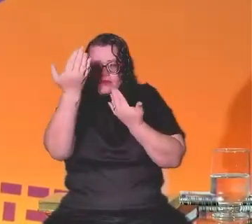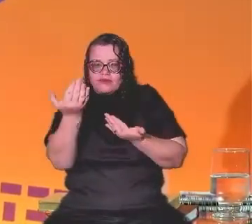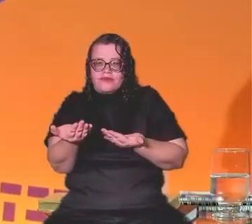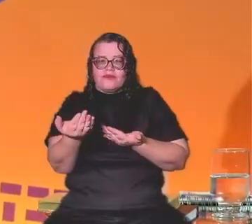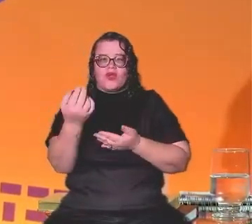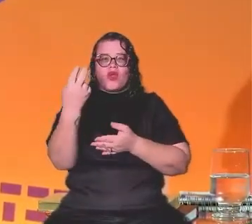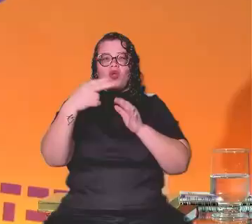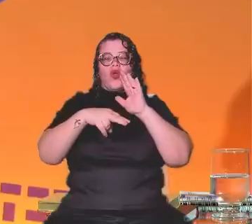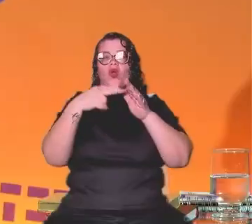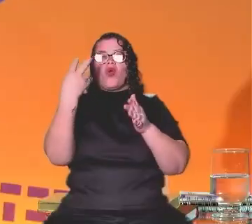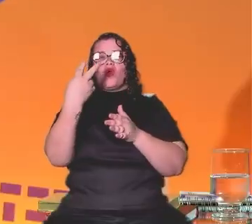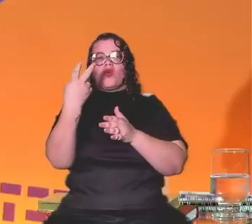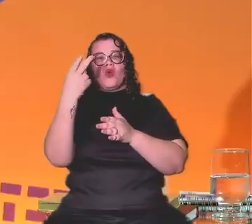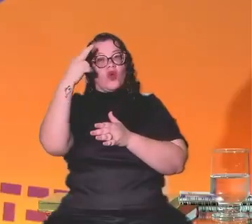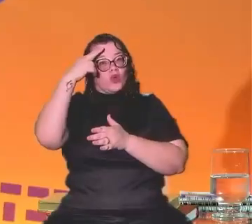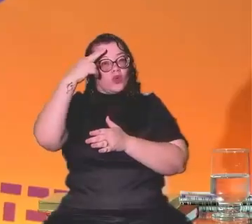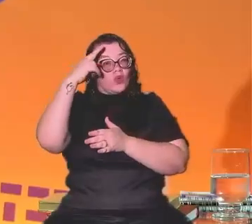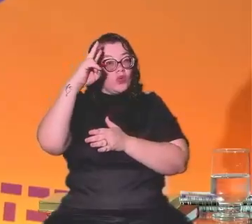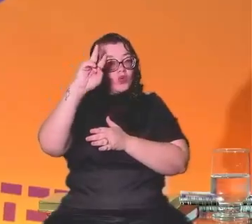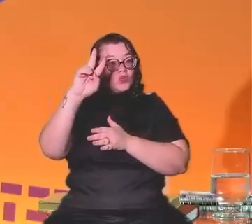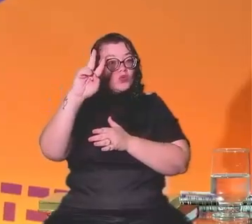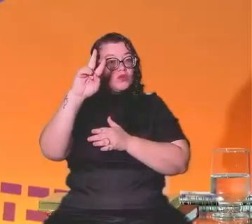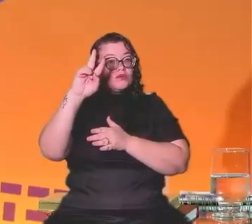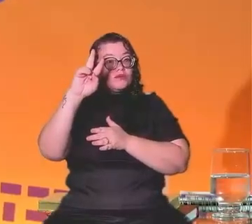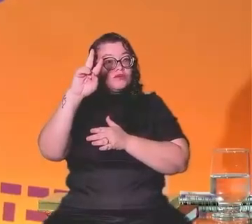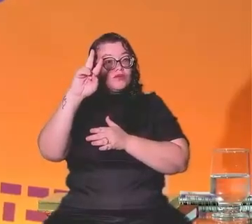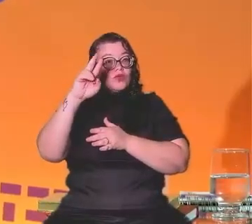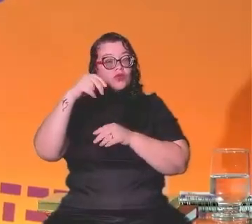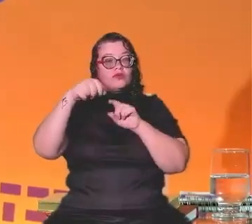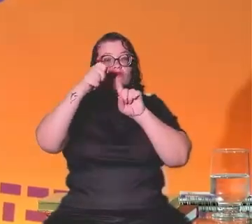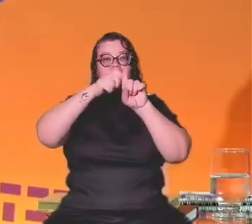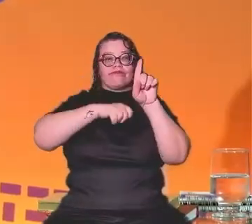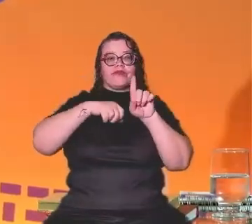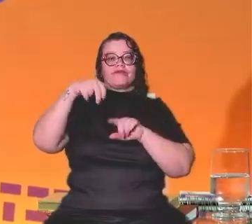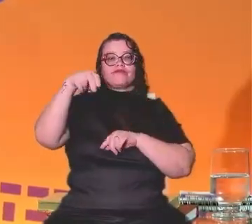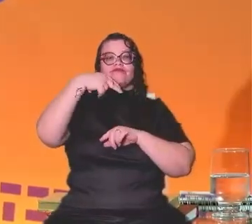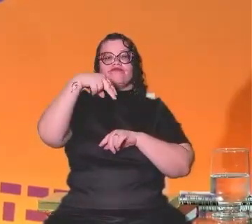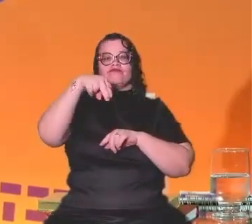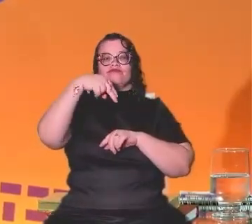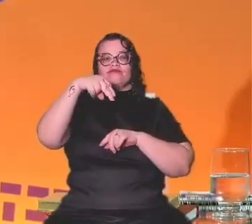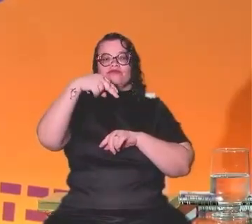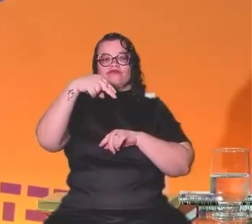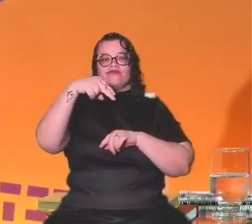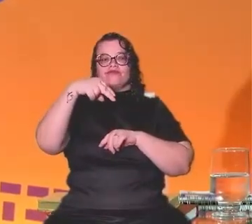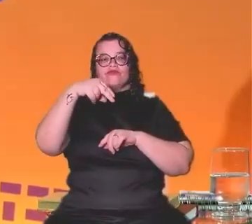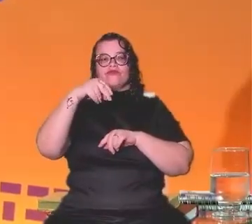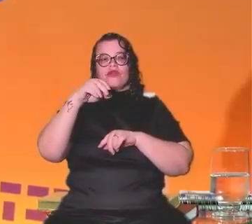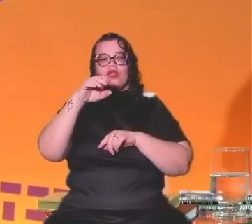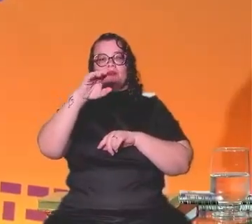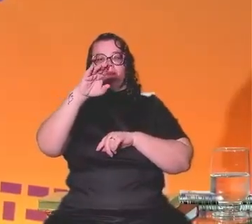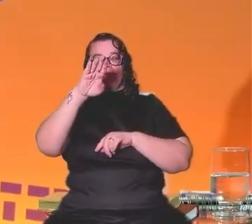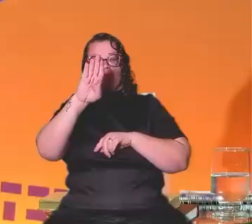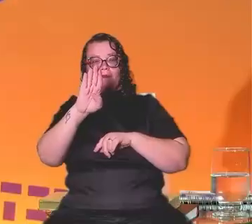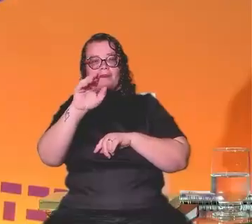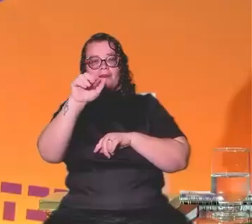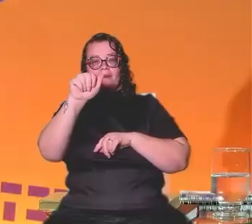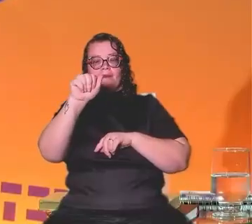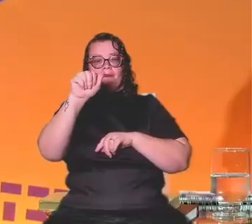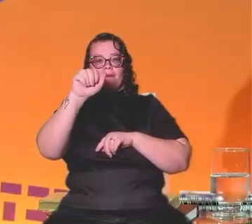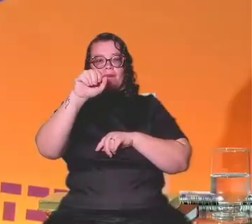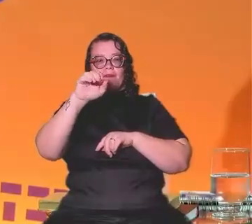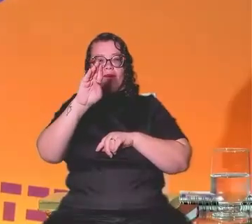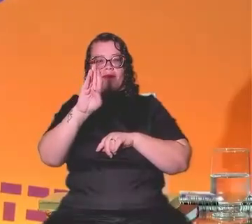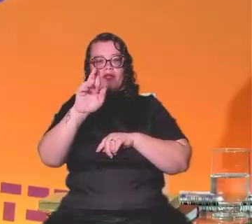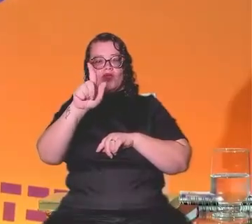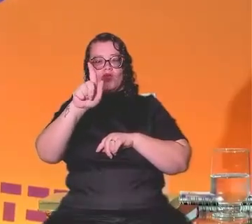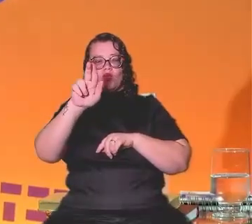neste 2 de novembro, os mortos do Guandu? Só para quem não sabe, o Guandu é um rio que